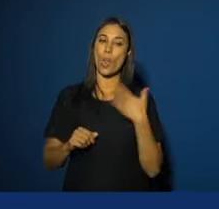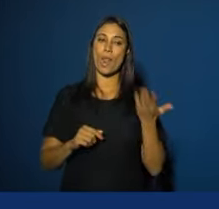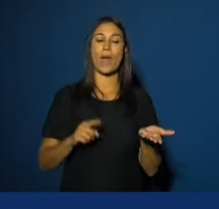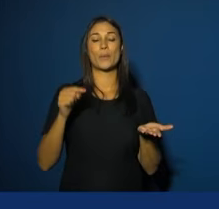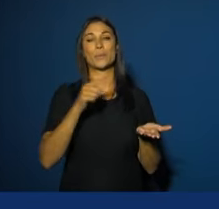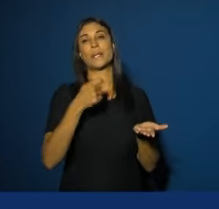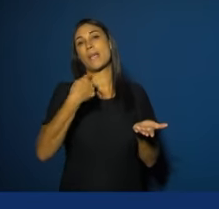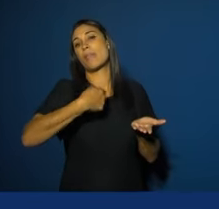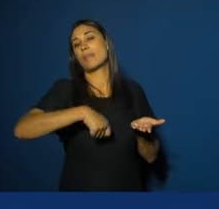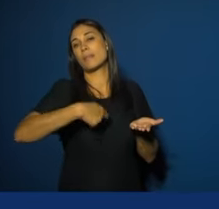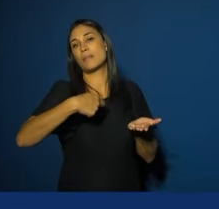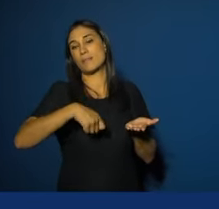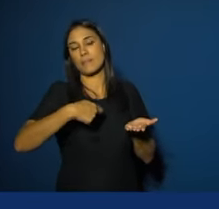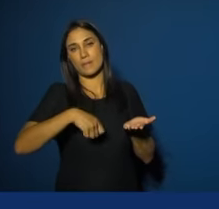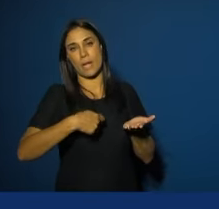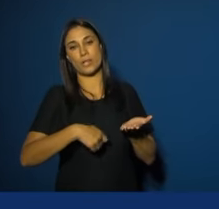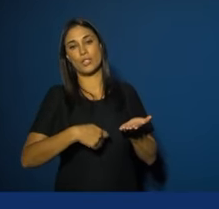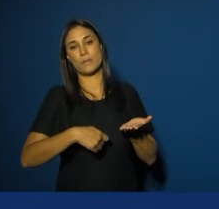uma necessidade